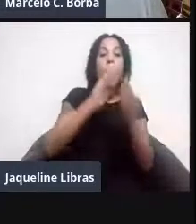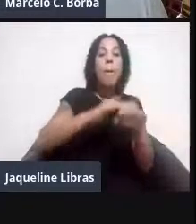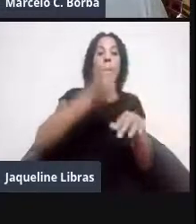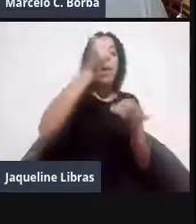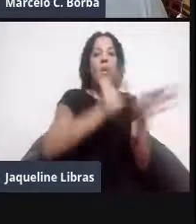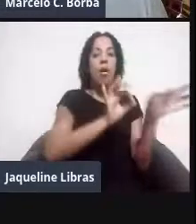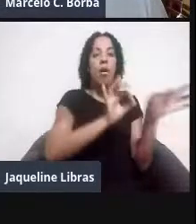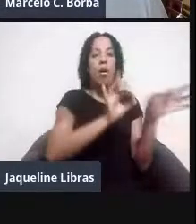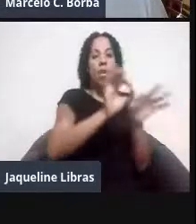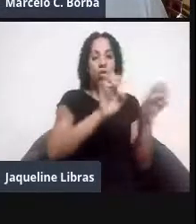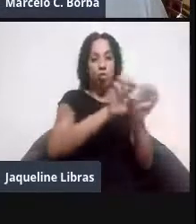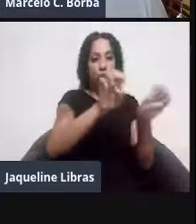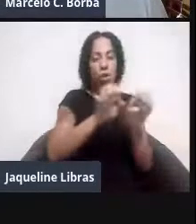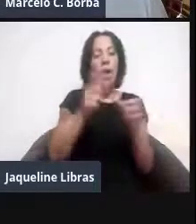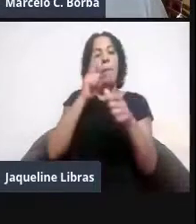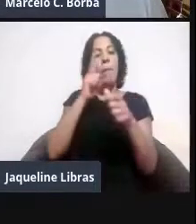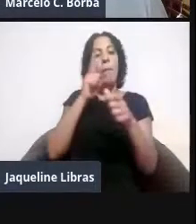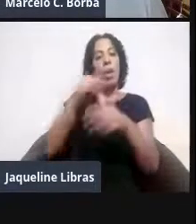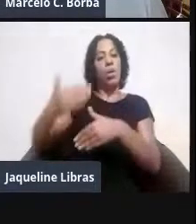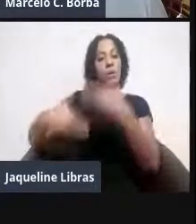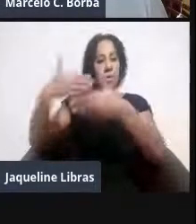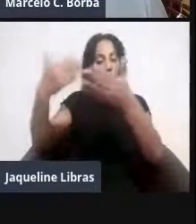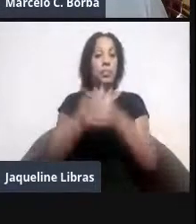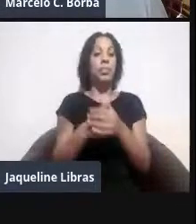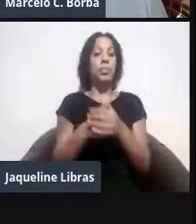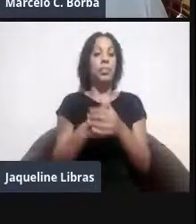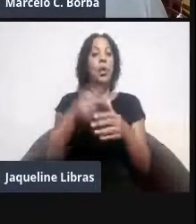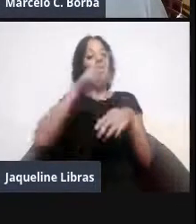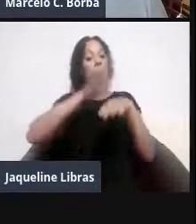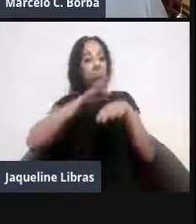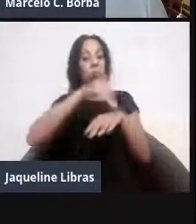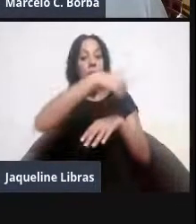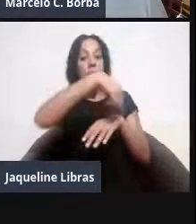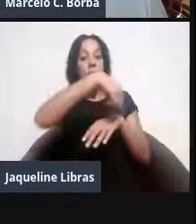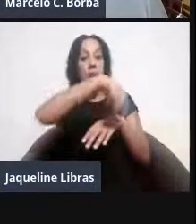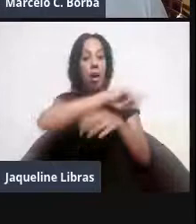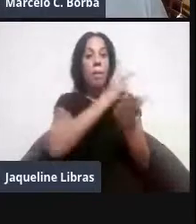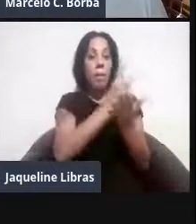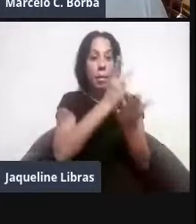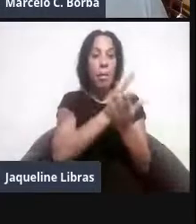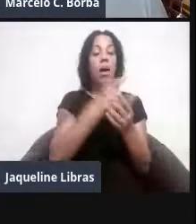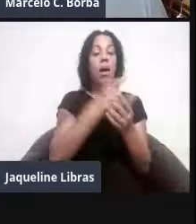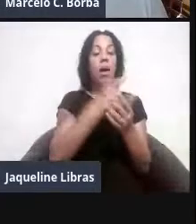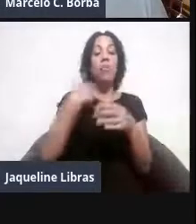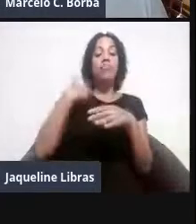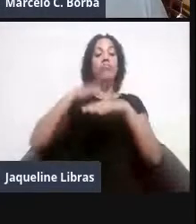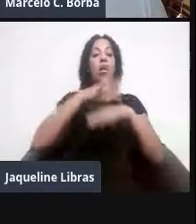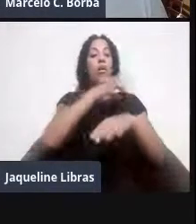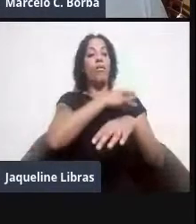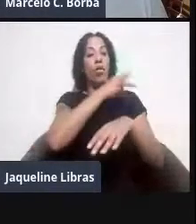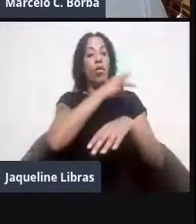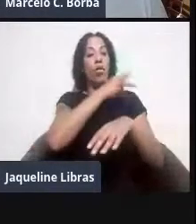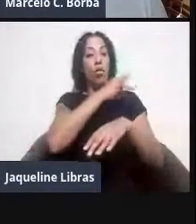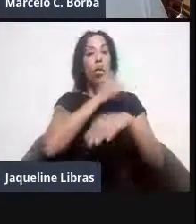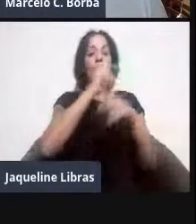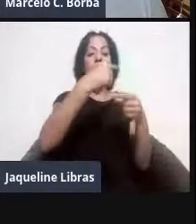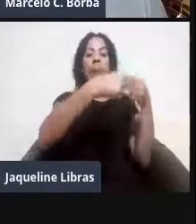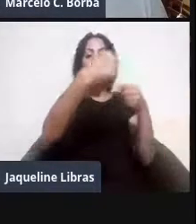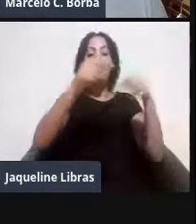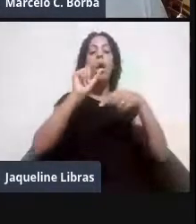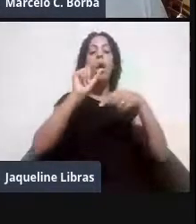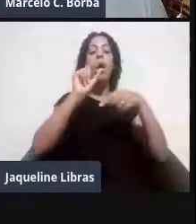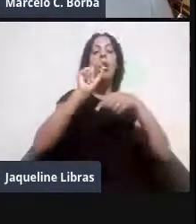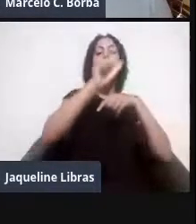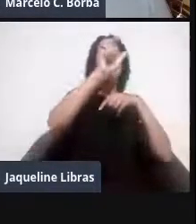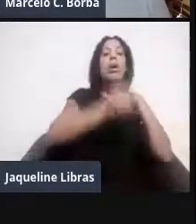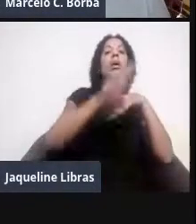para serem desenvolvidas, e eles mesmos se voluntariam ou discutem entre si quem é que